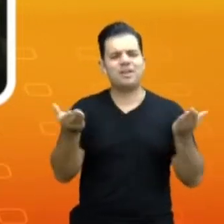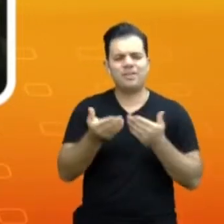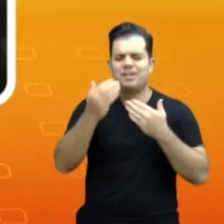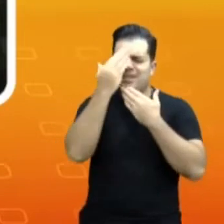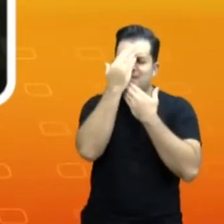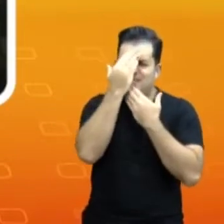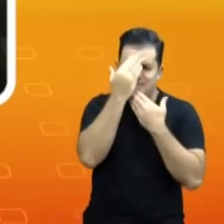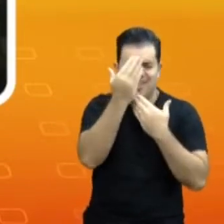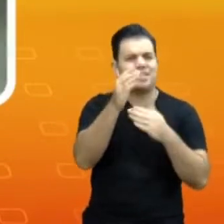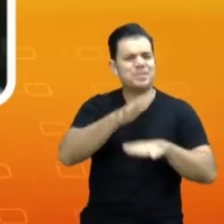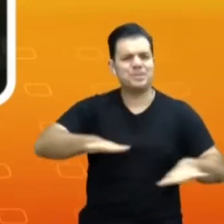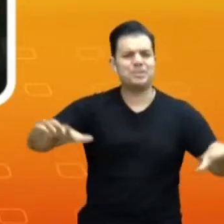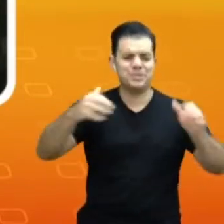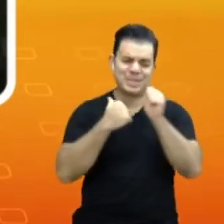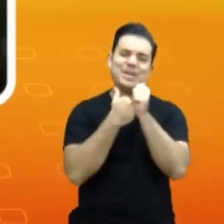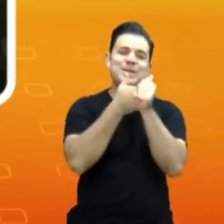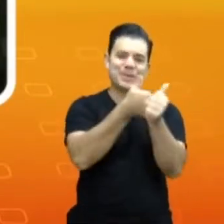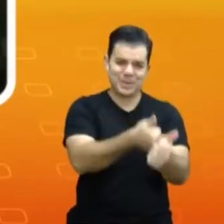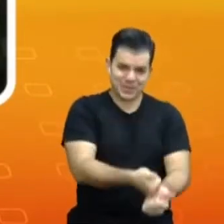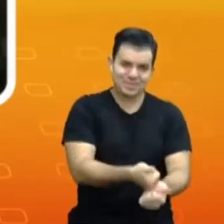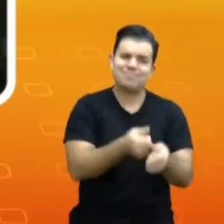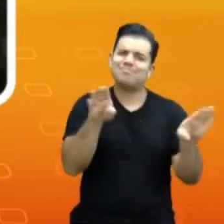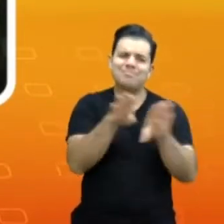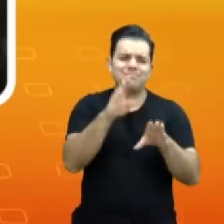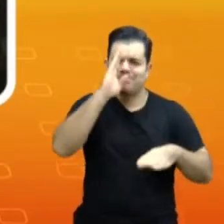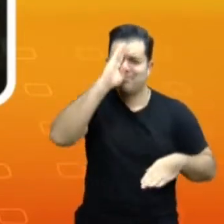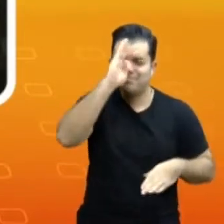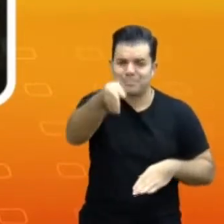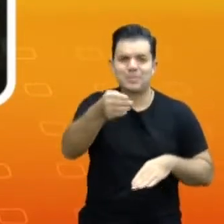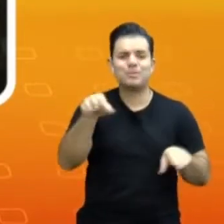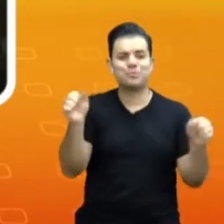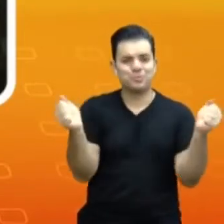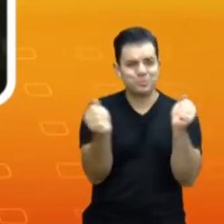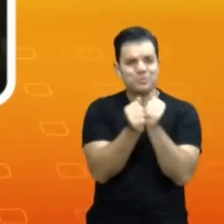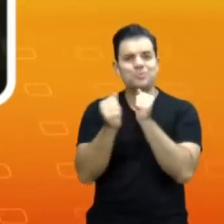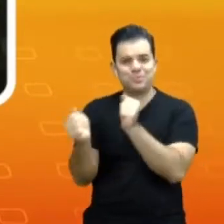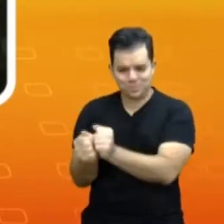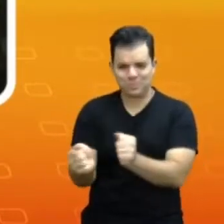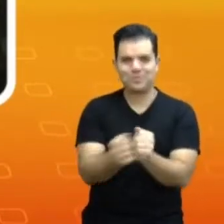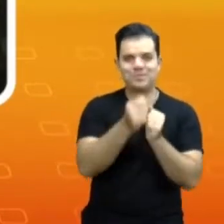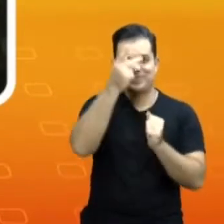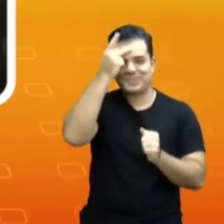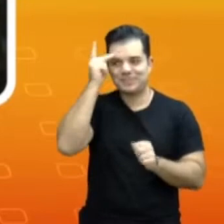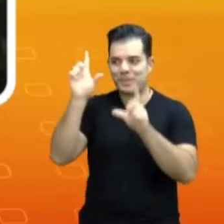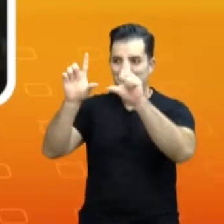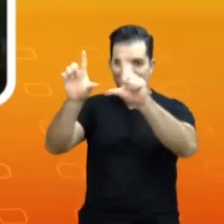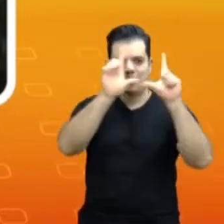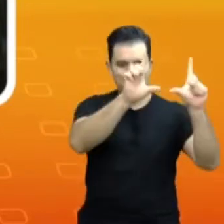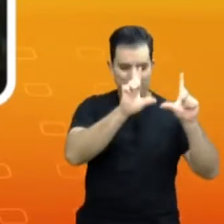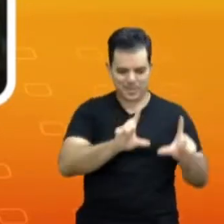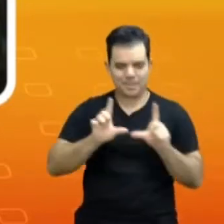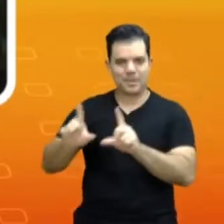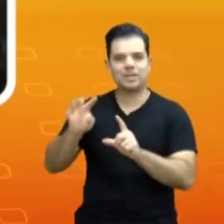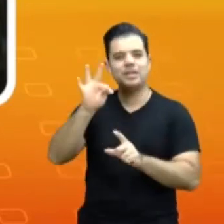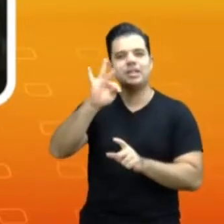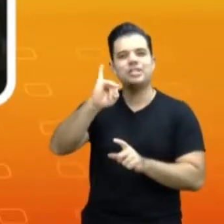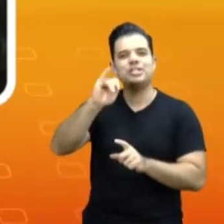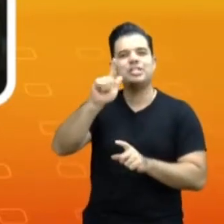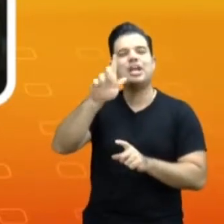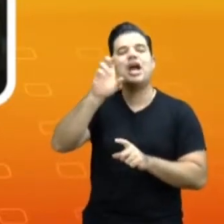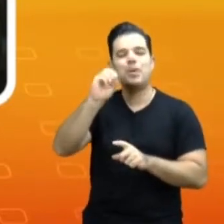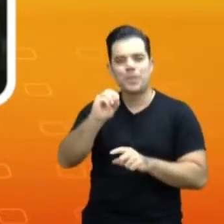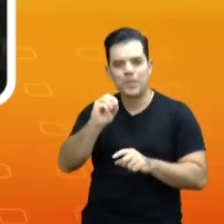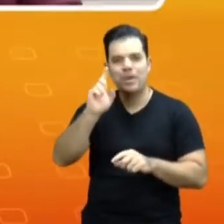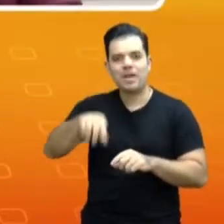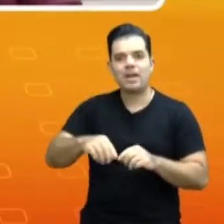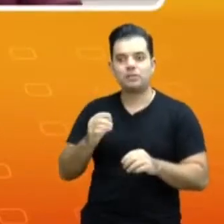gente agradece a você que está nos acompanhando e principalmente a presença dos nossos debatedores. Está aqui com a gente o Thiago Perrella, que é